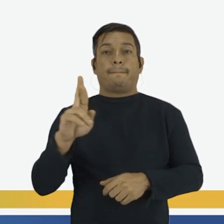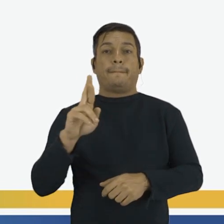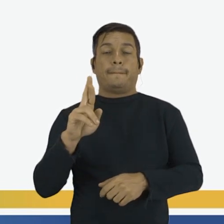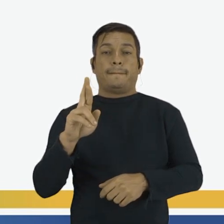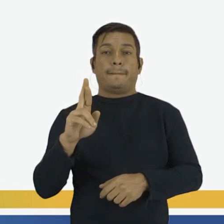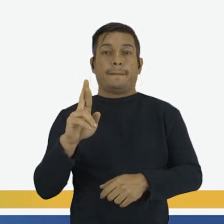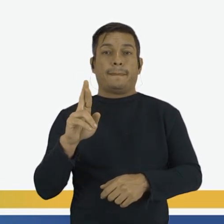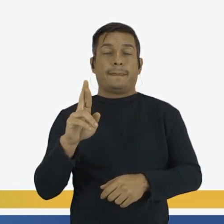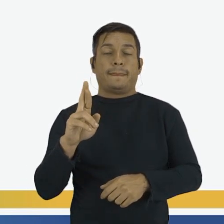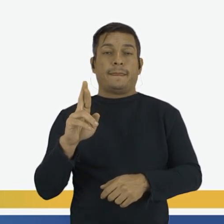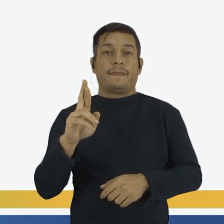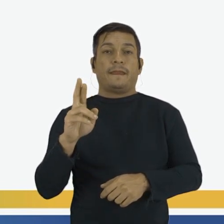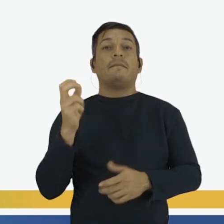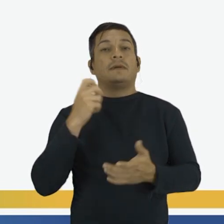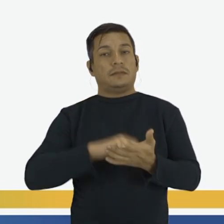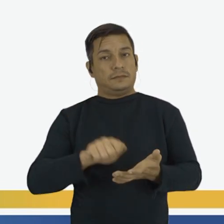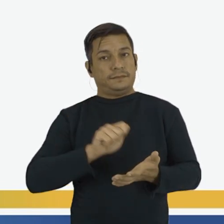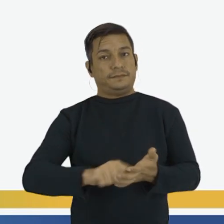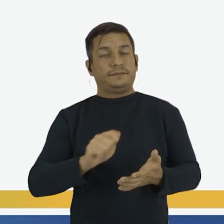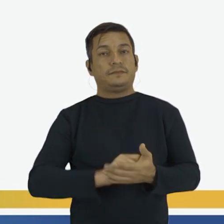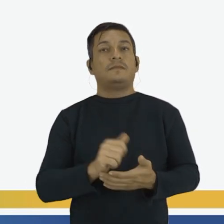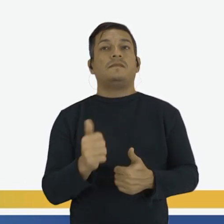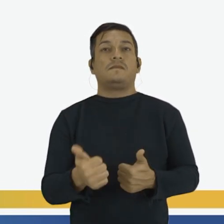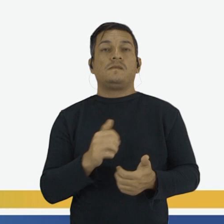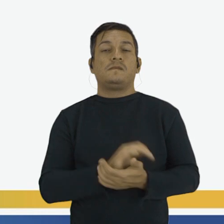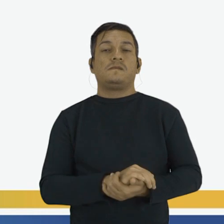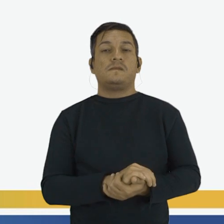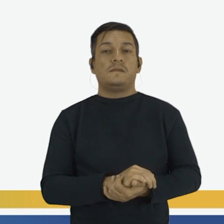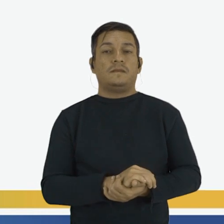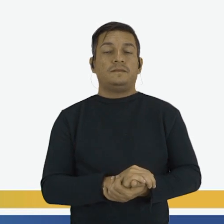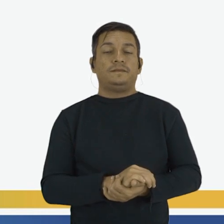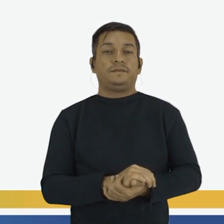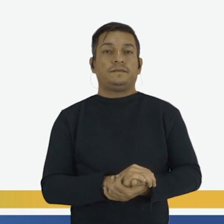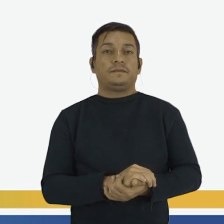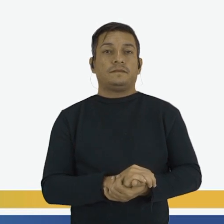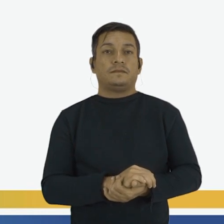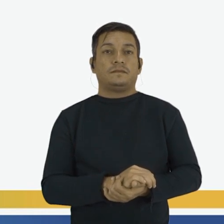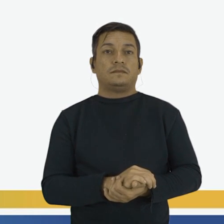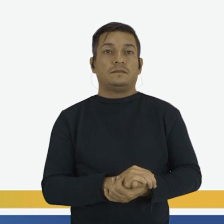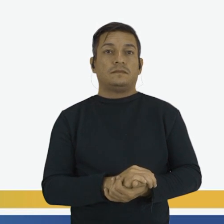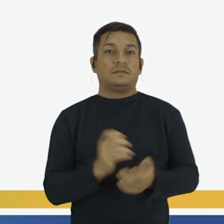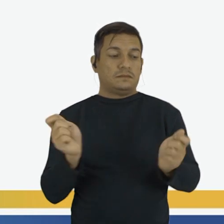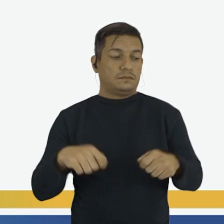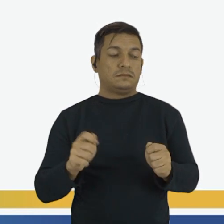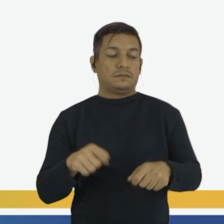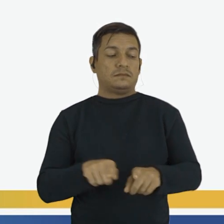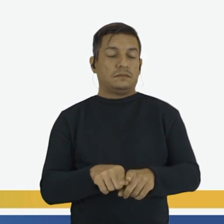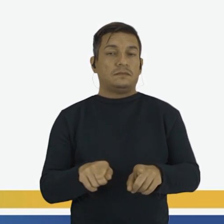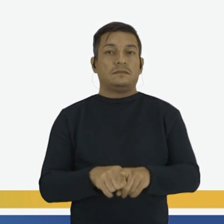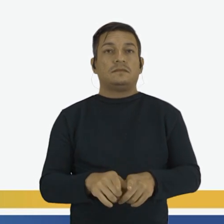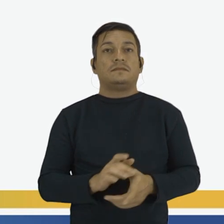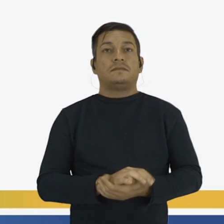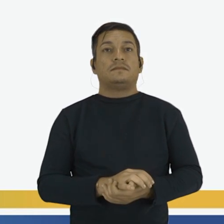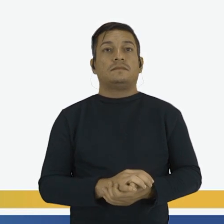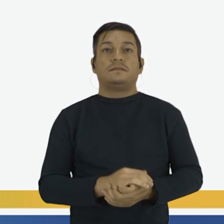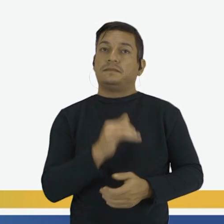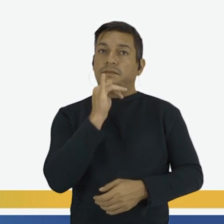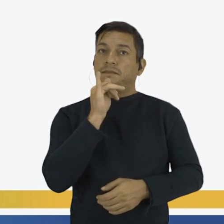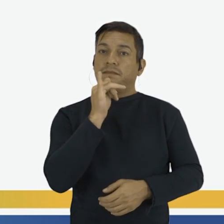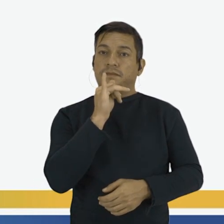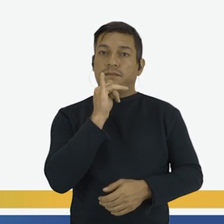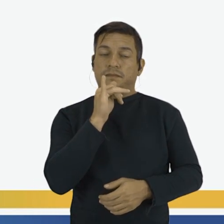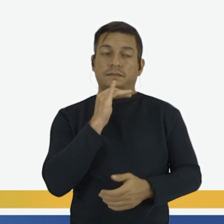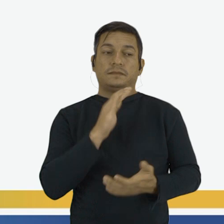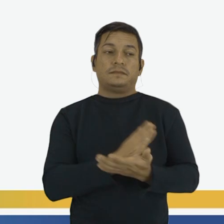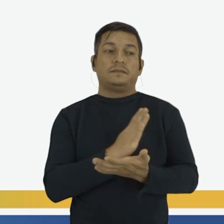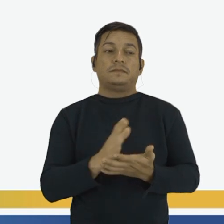religião, passando ela para a escrita. Isso é bem possível em breve. Exemplos de